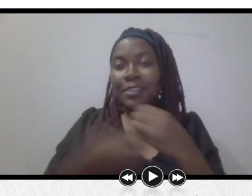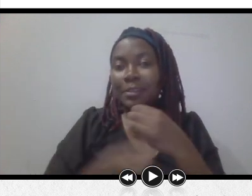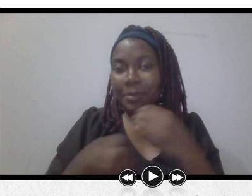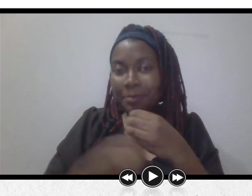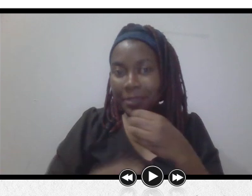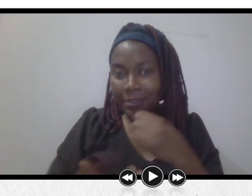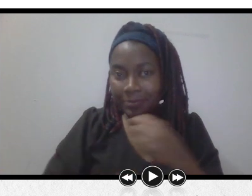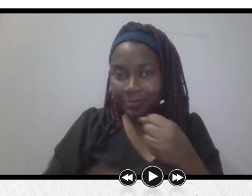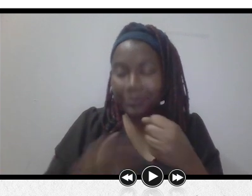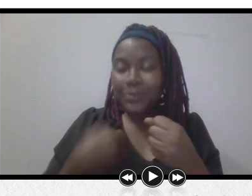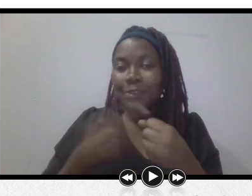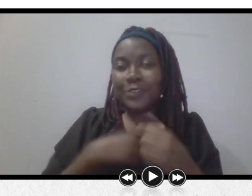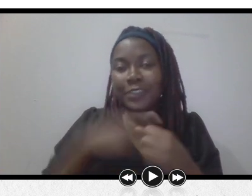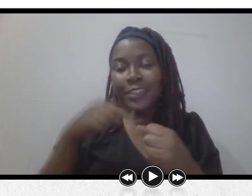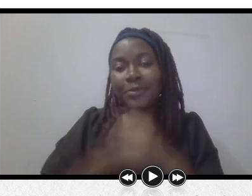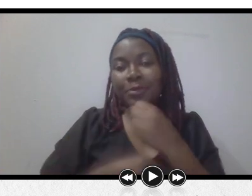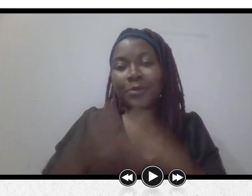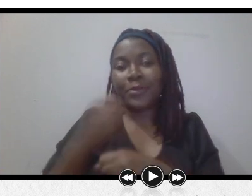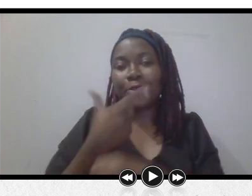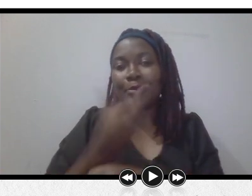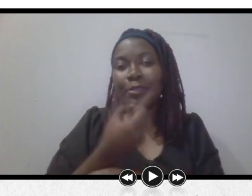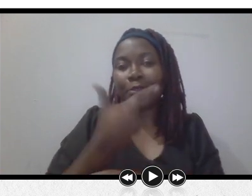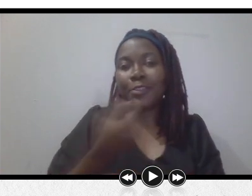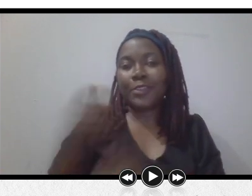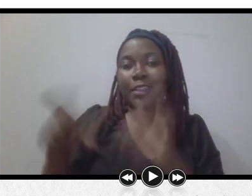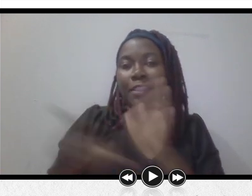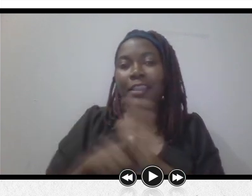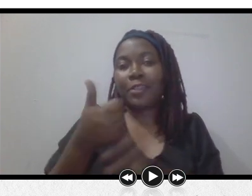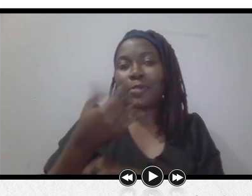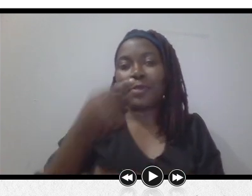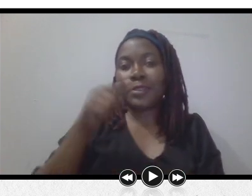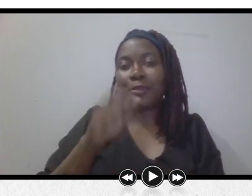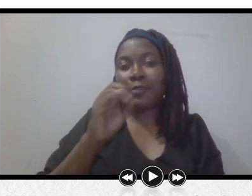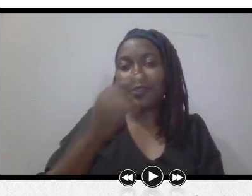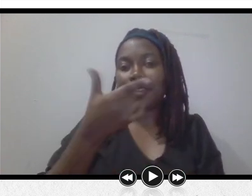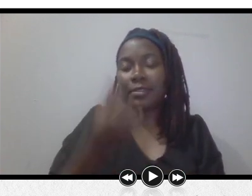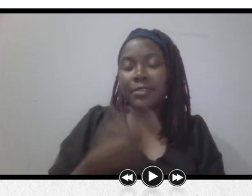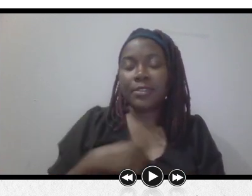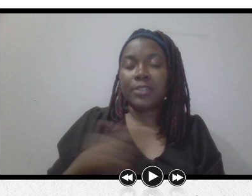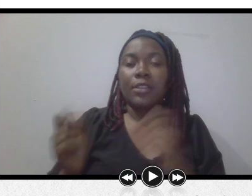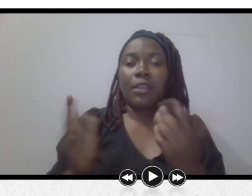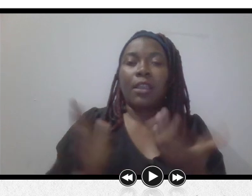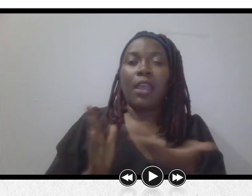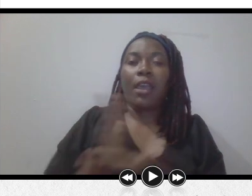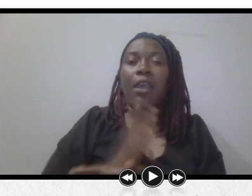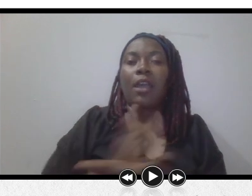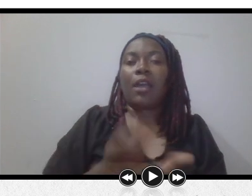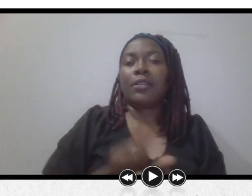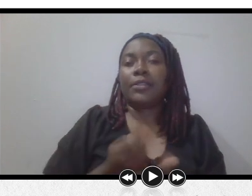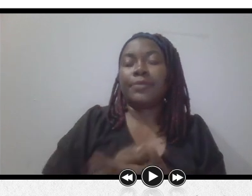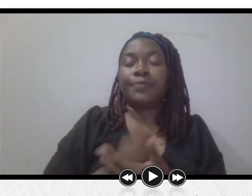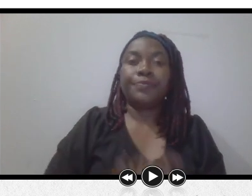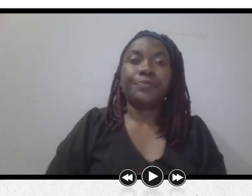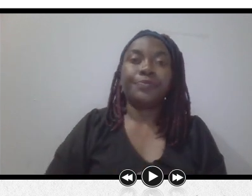básico. Então, nós tivemos aqui no ano de 2020, com a Lei 14.026, que está aqui no nosso slide, algumas